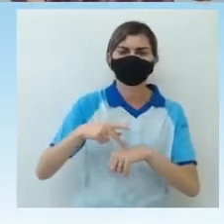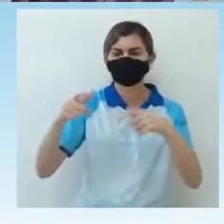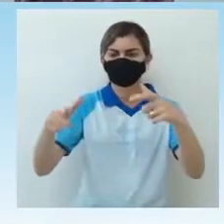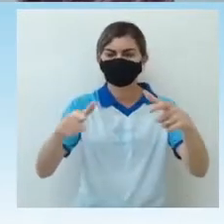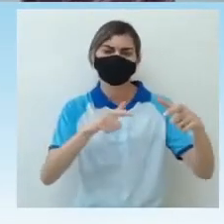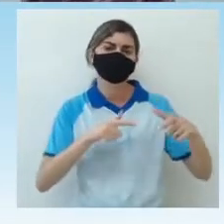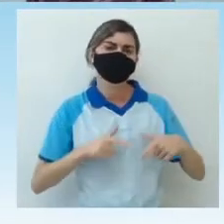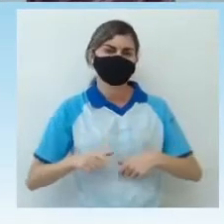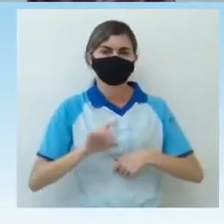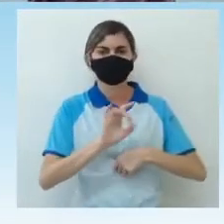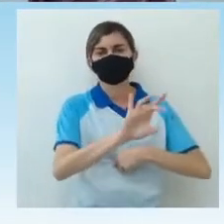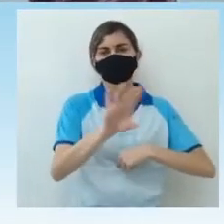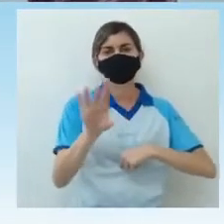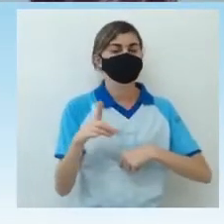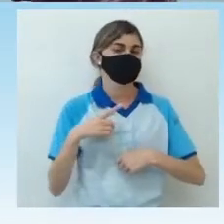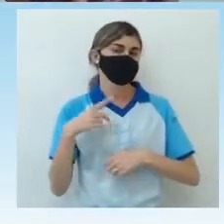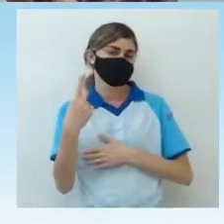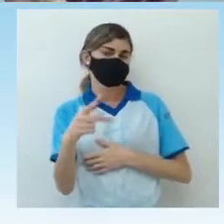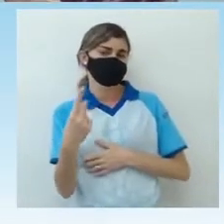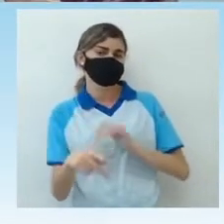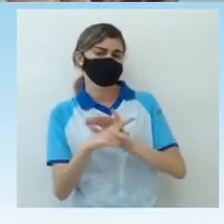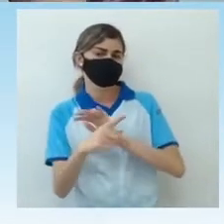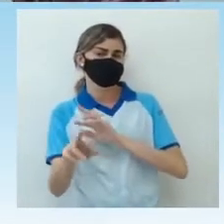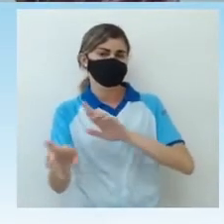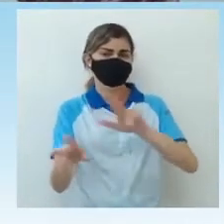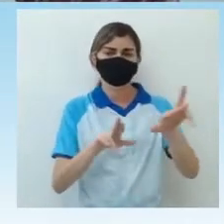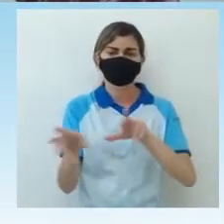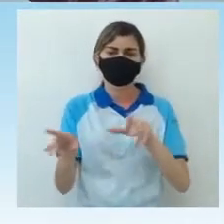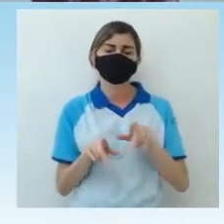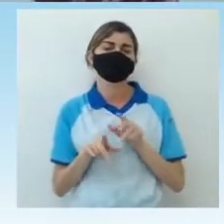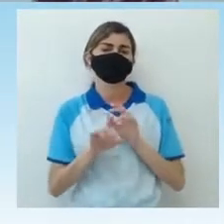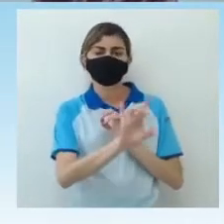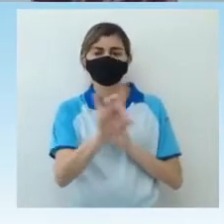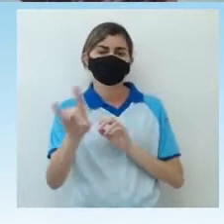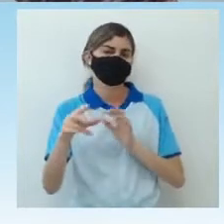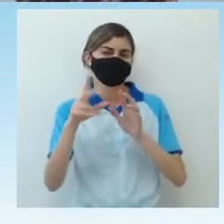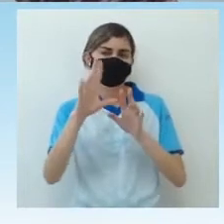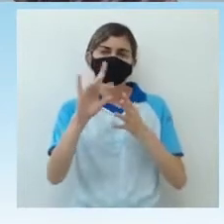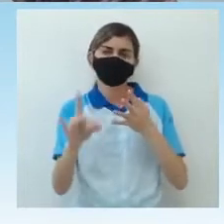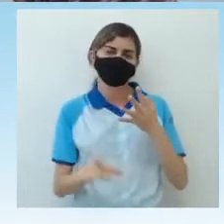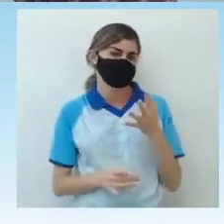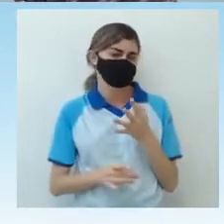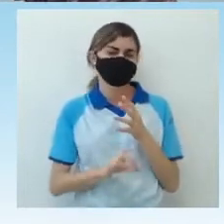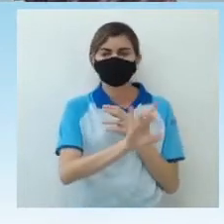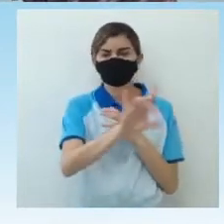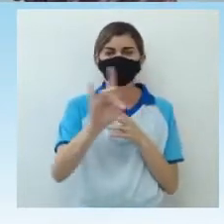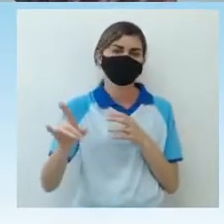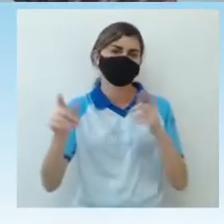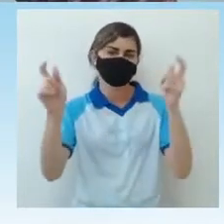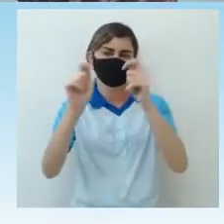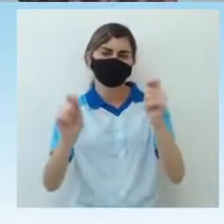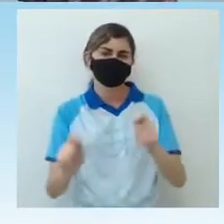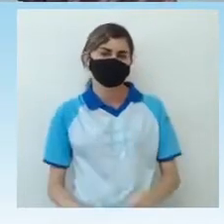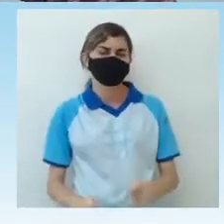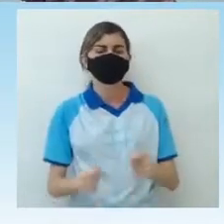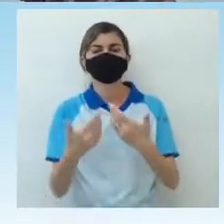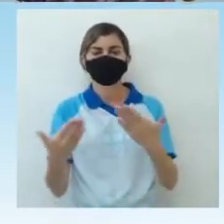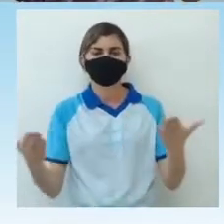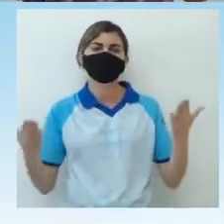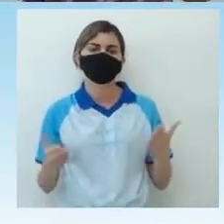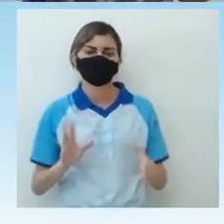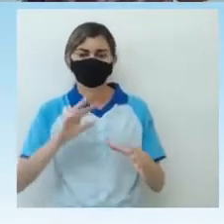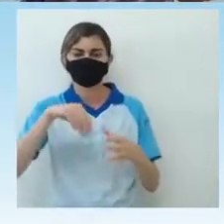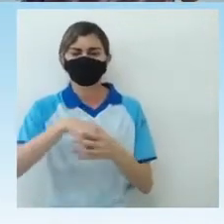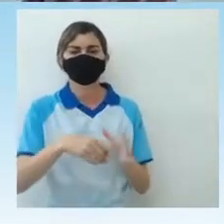regiões, cada uma com a sua especificidade, cada um com seu detalhamento, cada artista e cada obra de arte